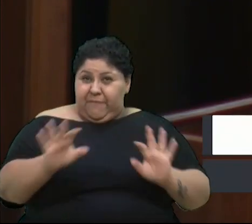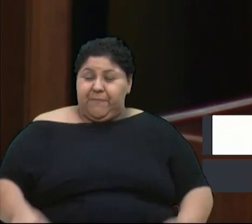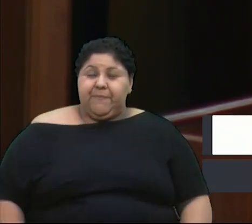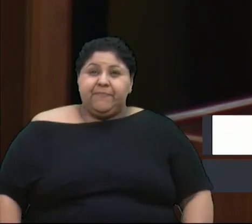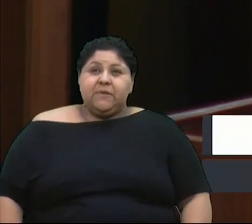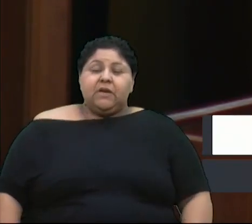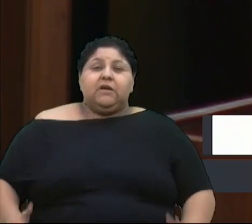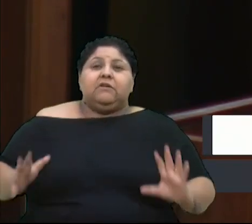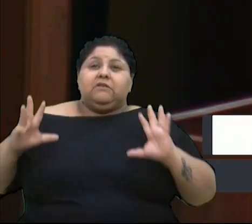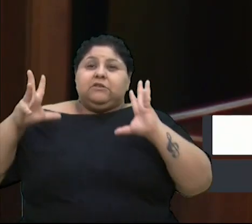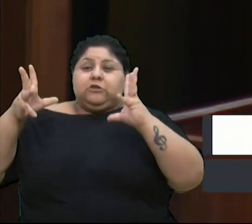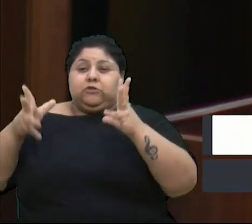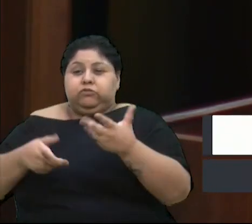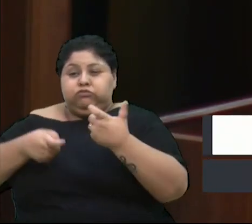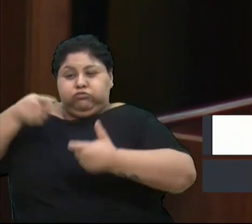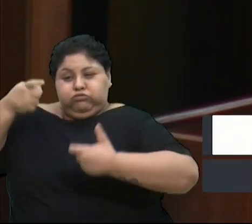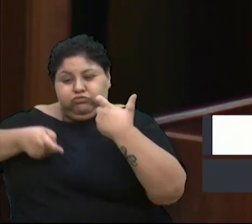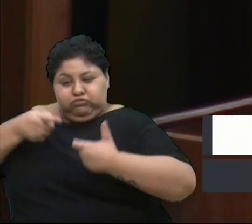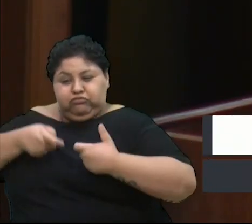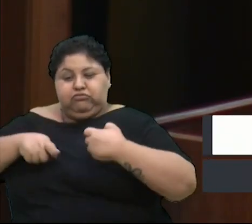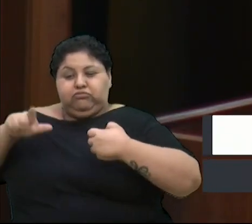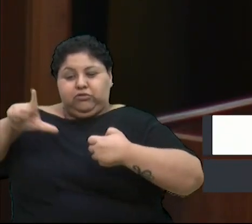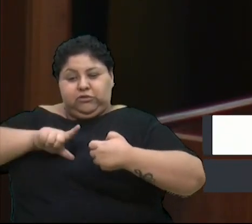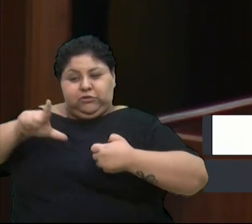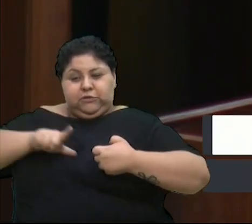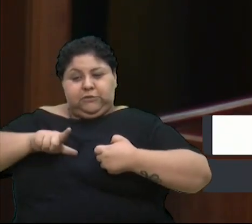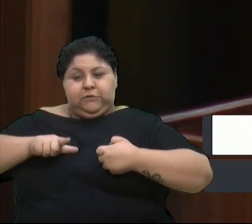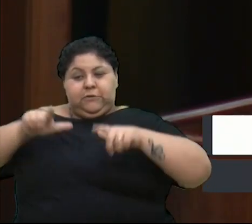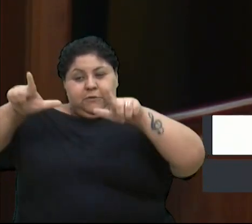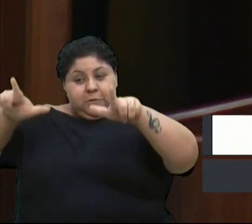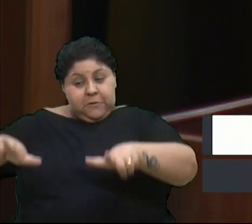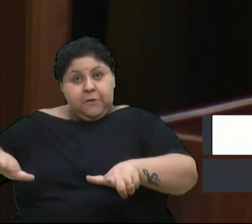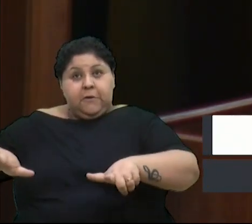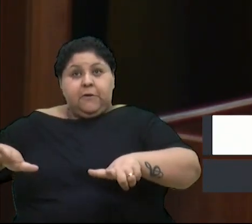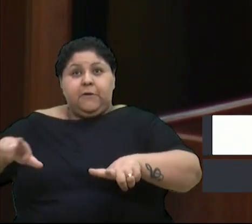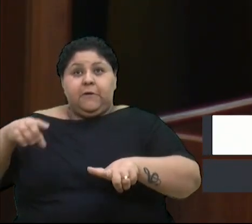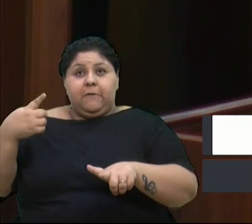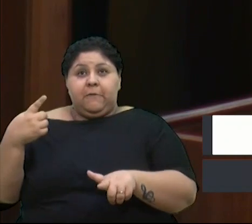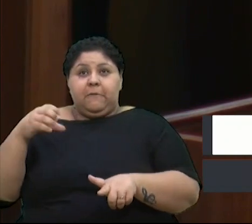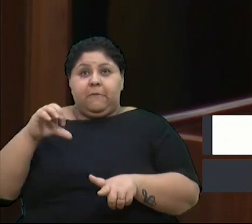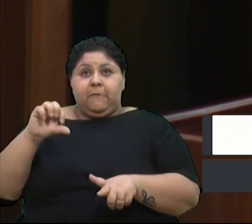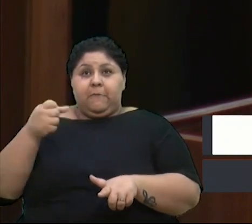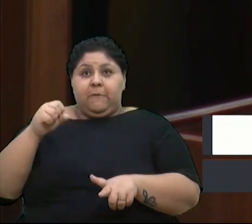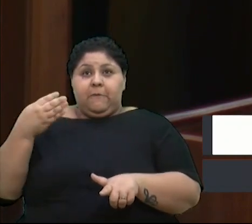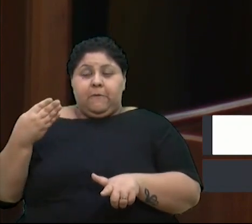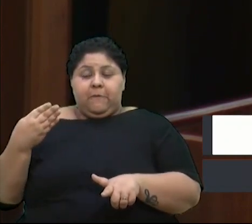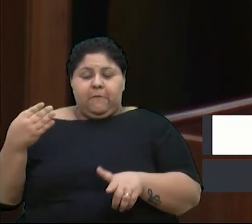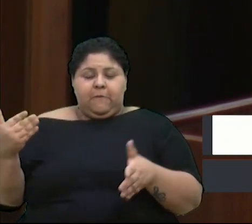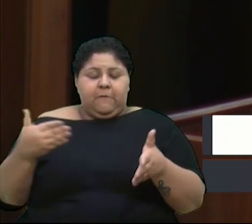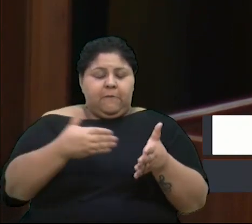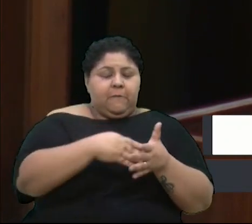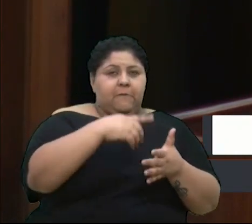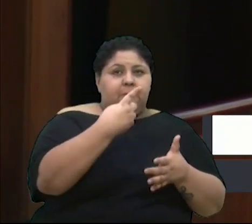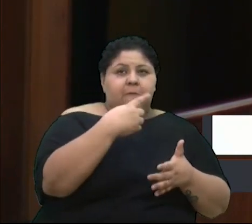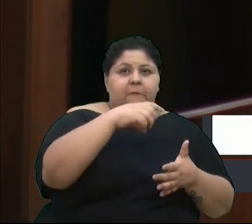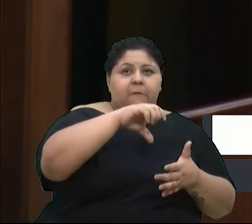Todas as guerras que tiveram naquele território, ou seja, 1948,